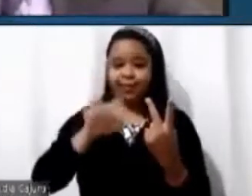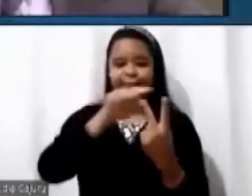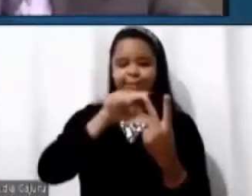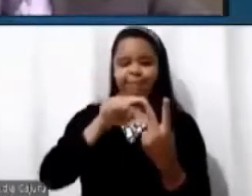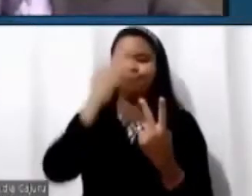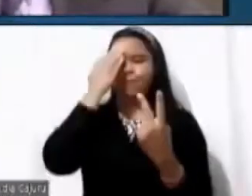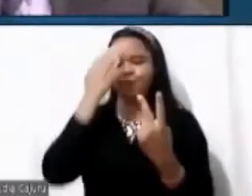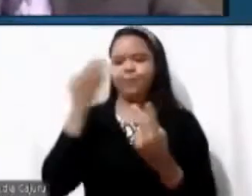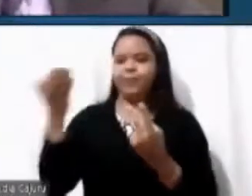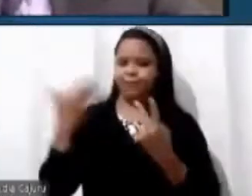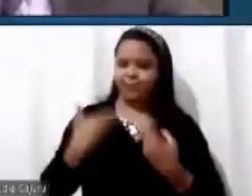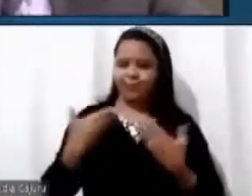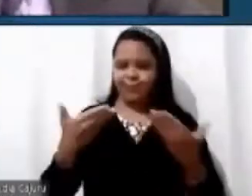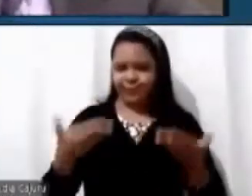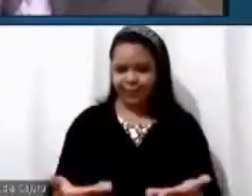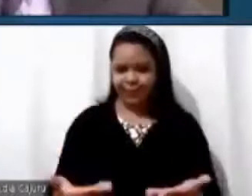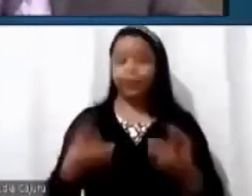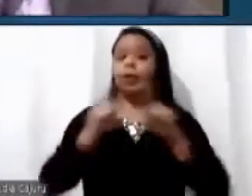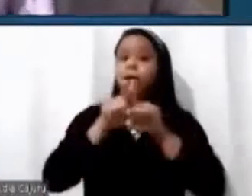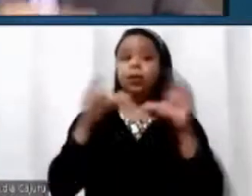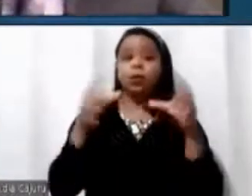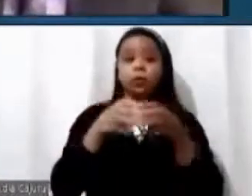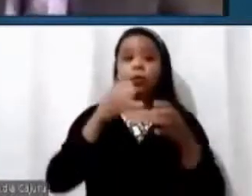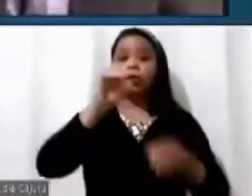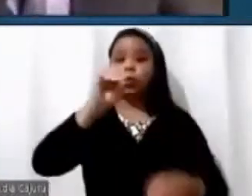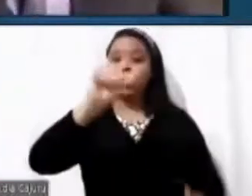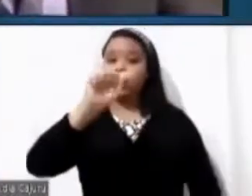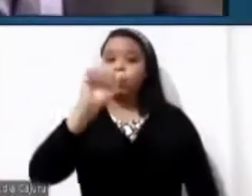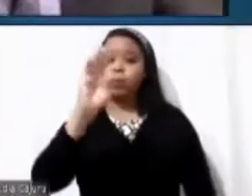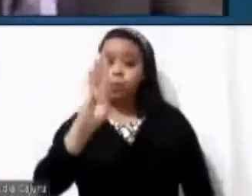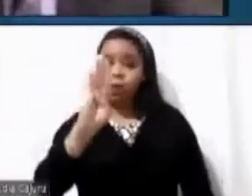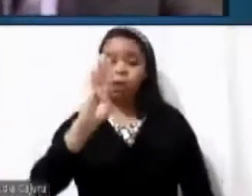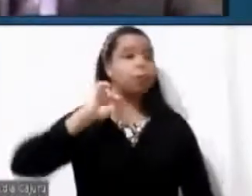virtual. Parabenizar a OAB, o Grupo Unis,